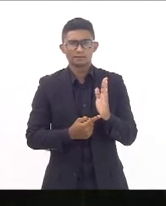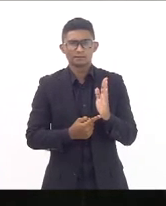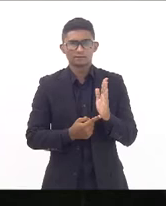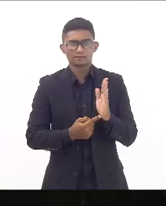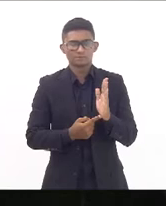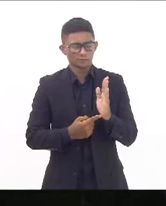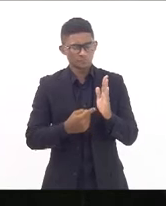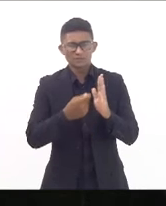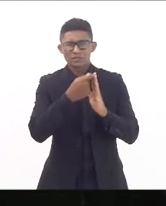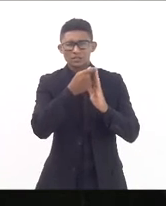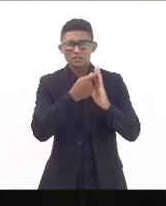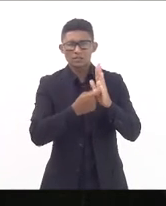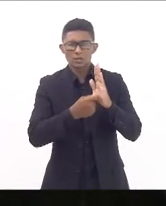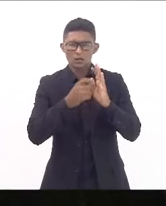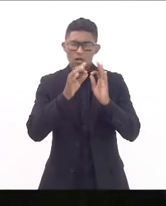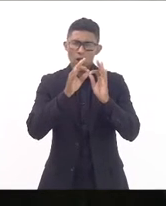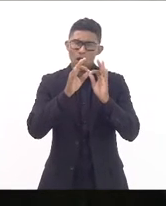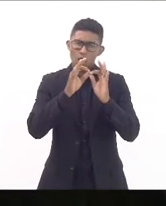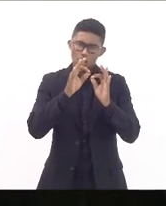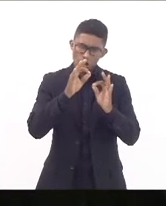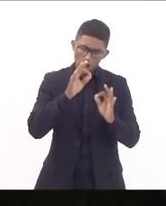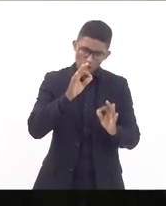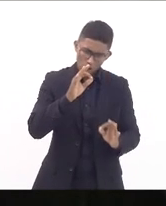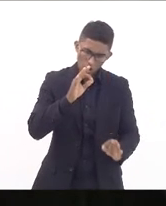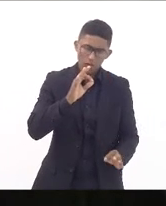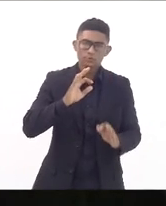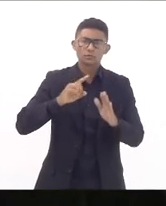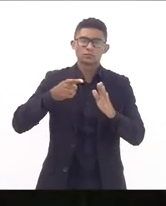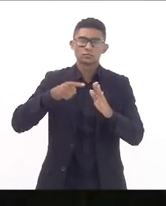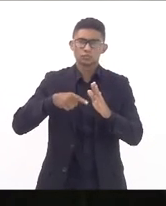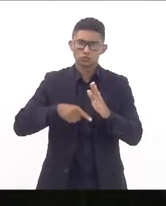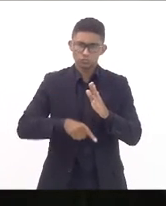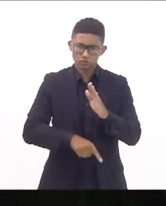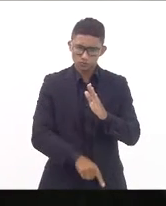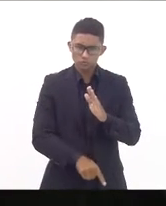bastante longo e bastante profundo